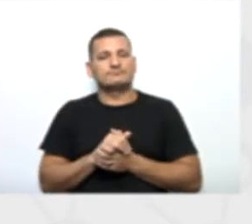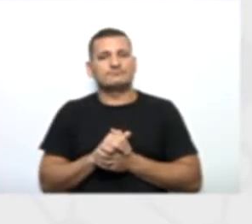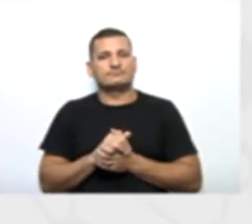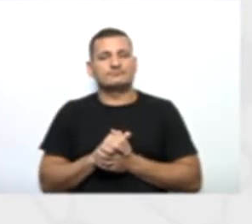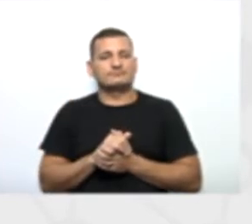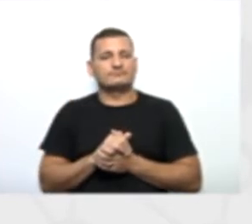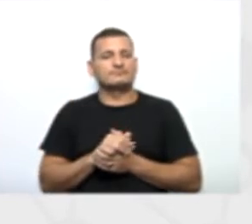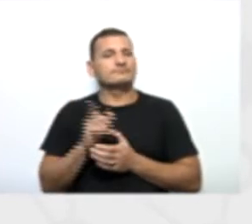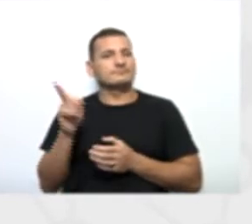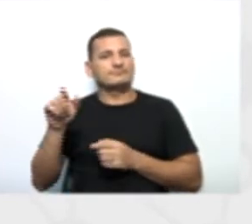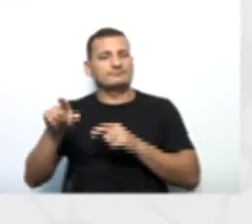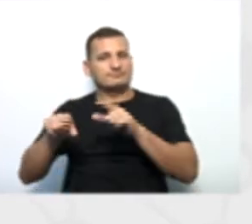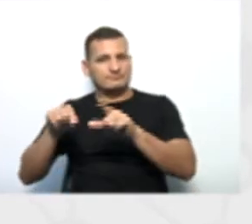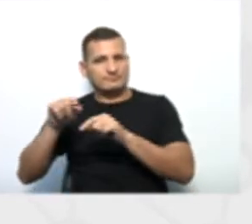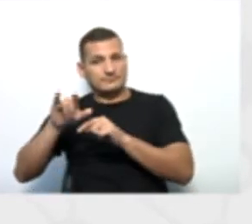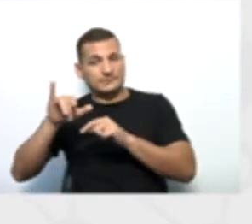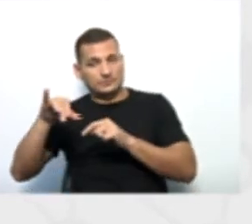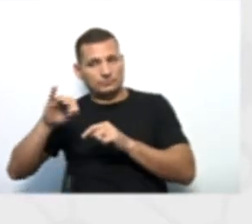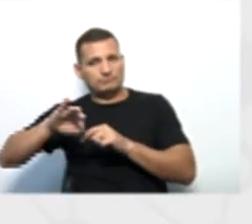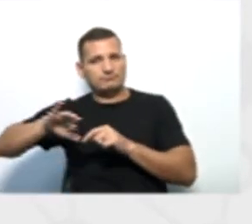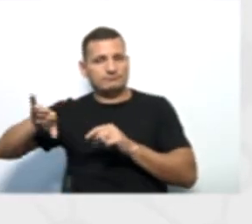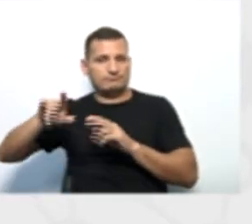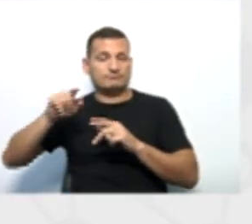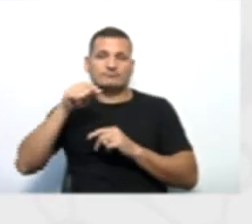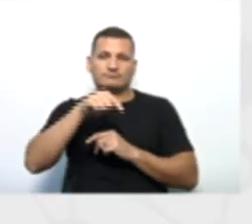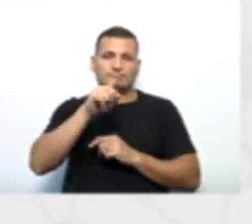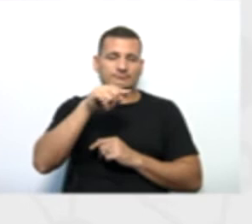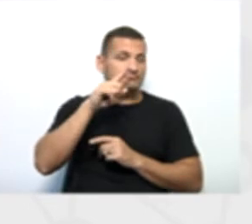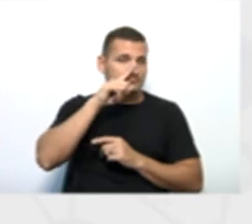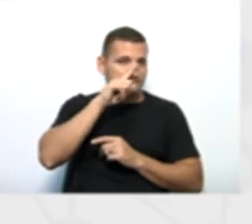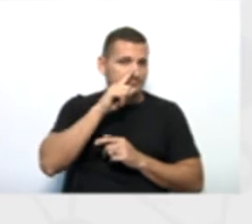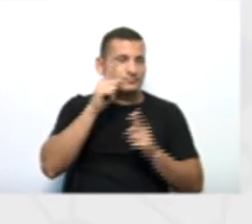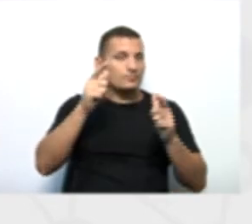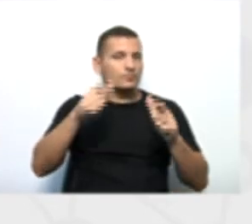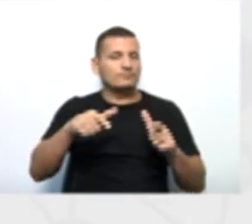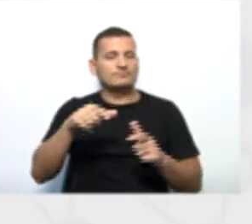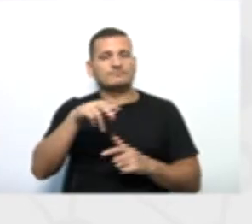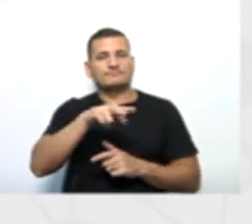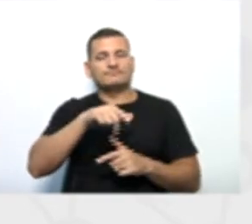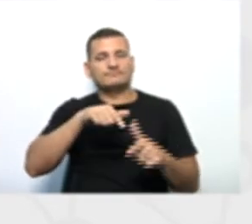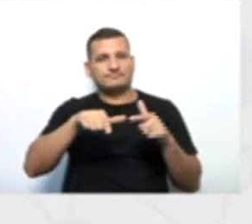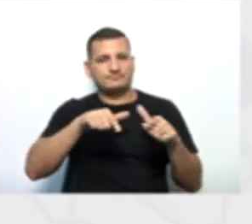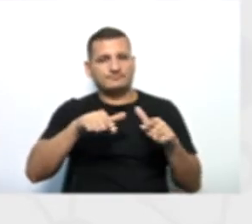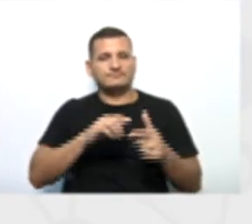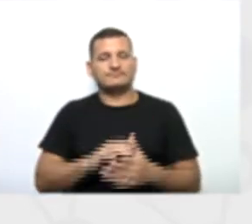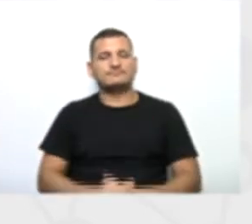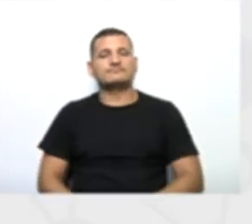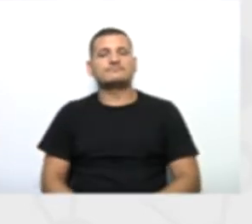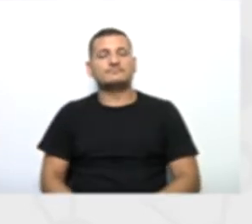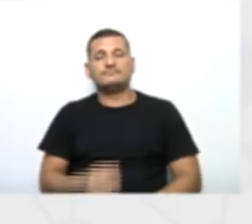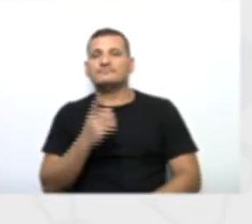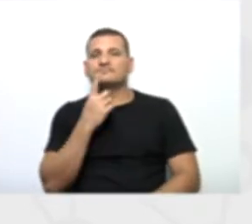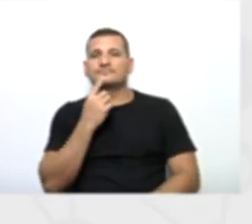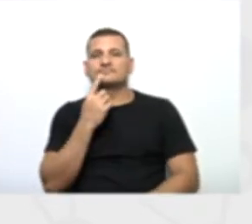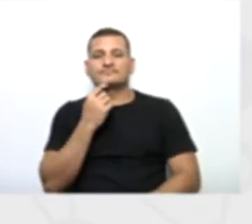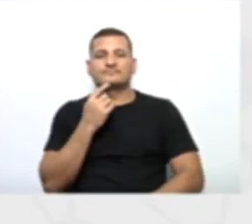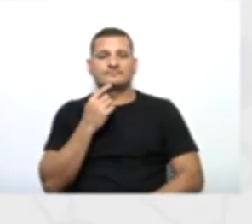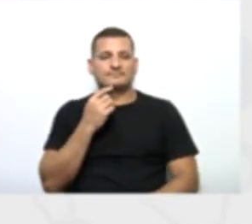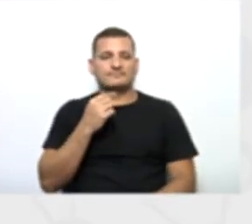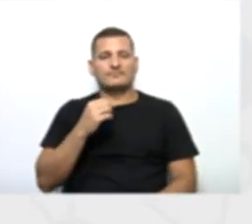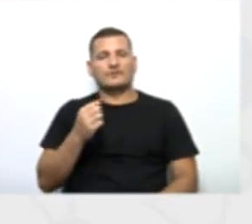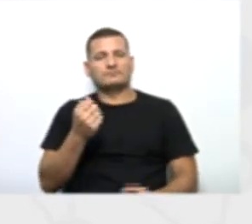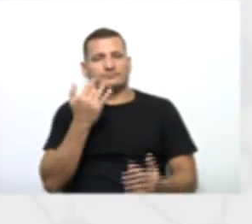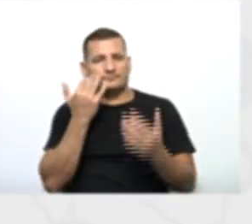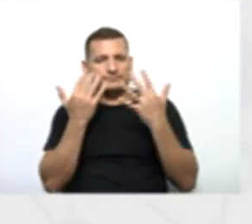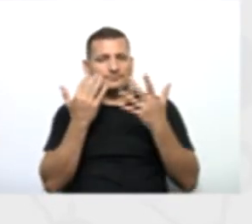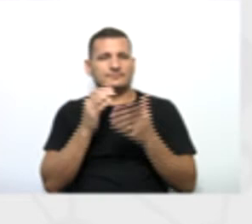para coleta de lixo, aqui é para riscos, tá certo? No local de trabalho. Vamos lá. Vermelho, então, riscos químicos, poeira,